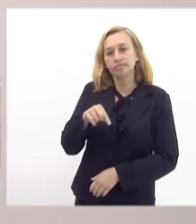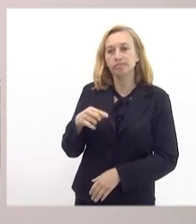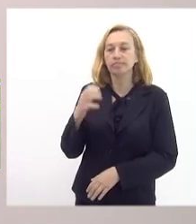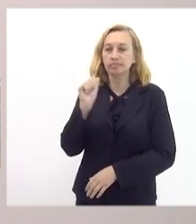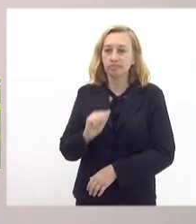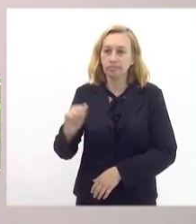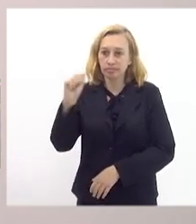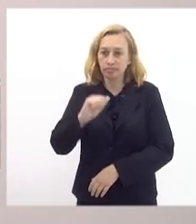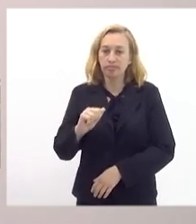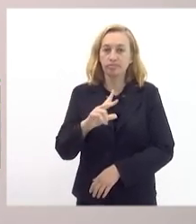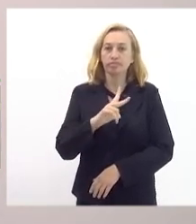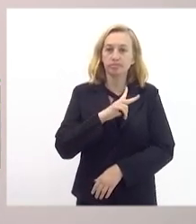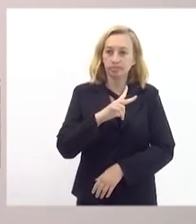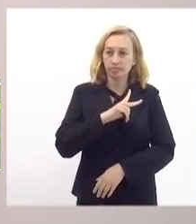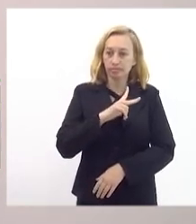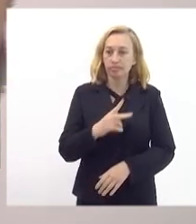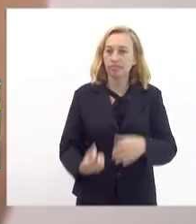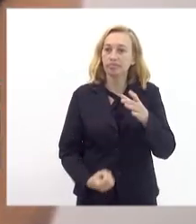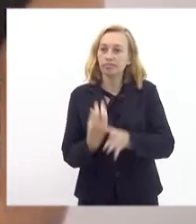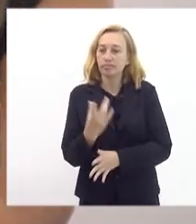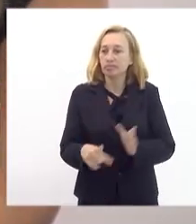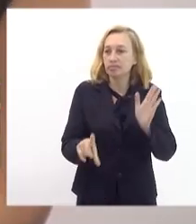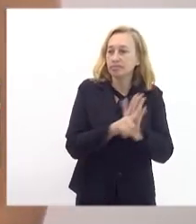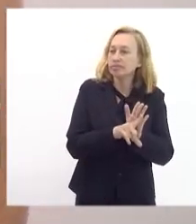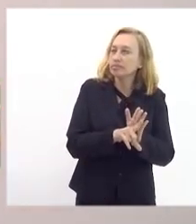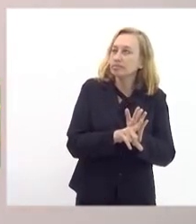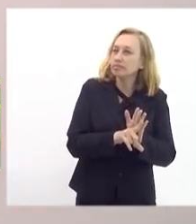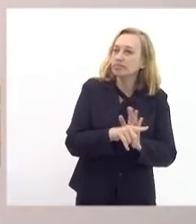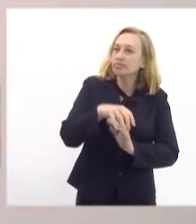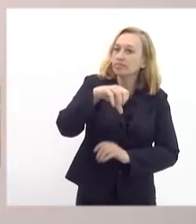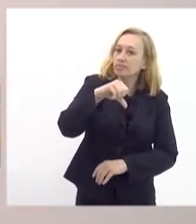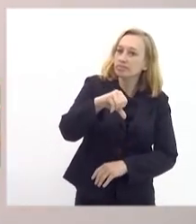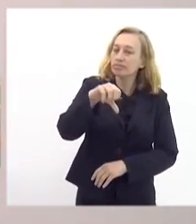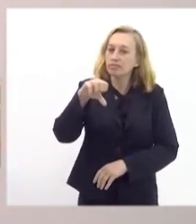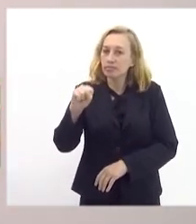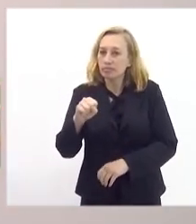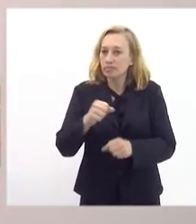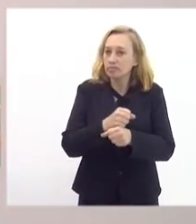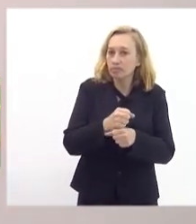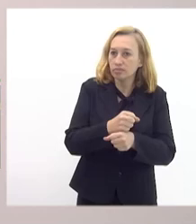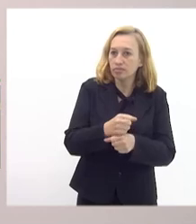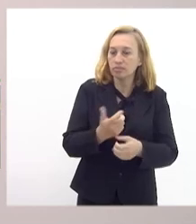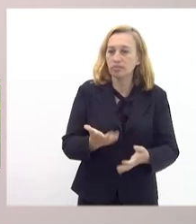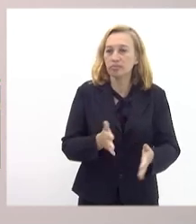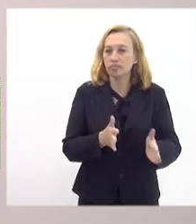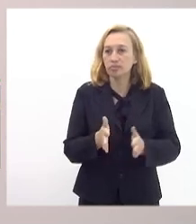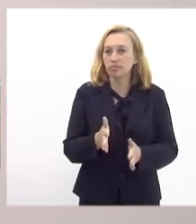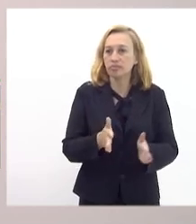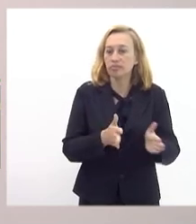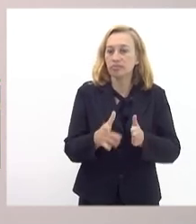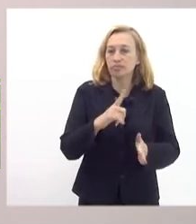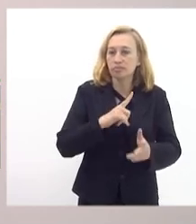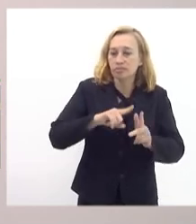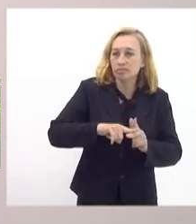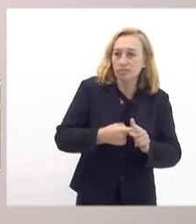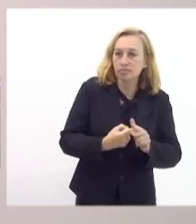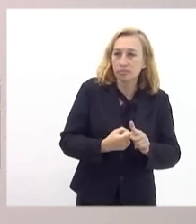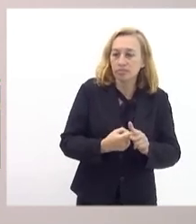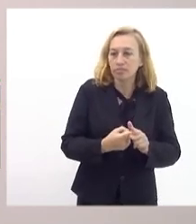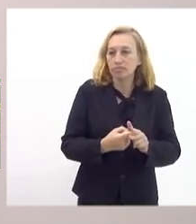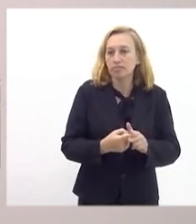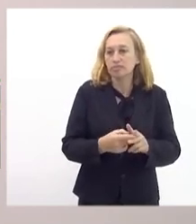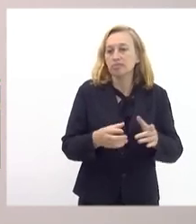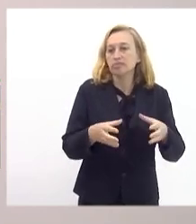associação privada que foi criada pela lei lá em 98 na época em que houve né a alteração do grande